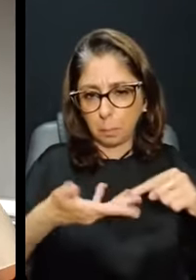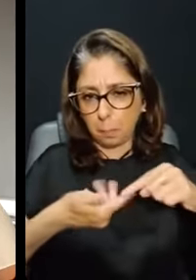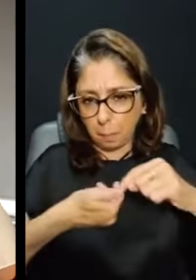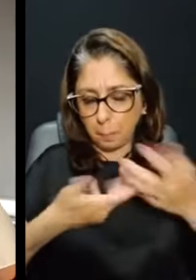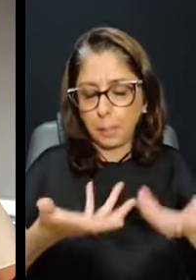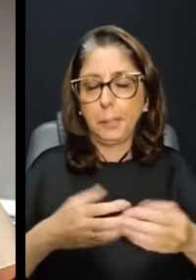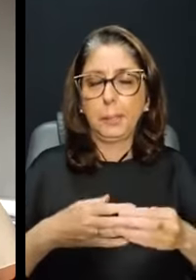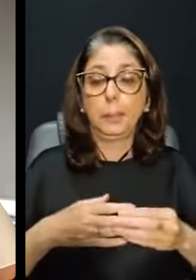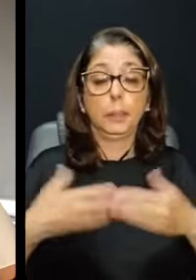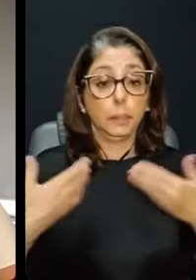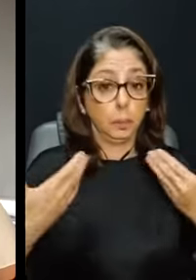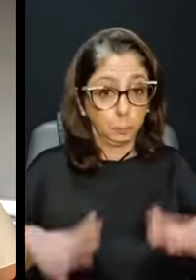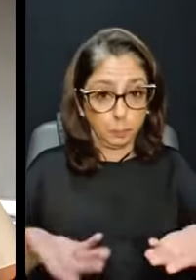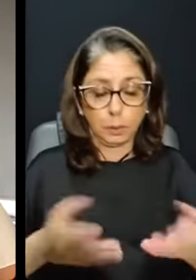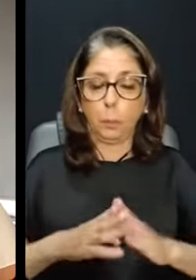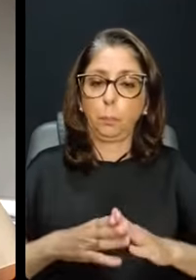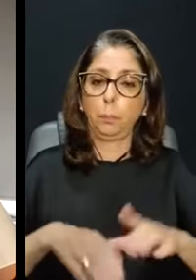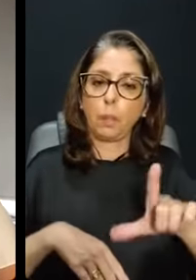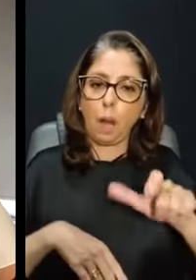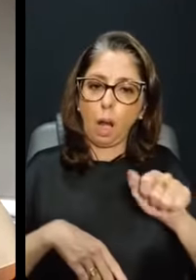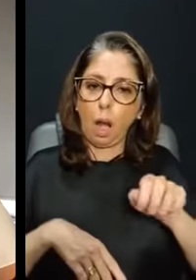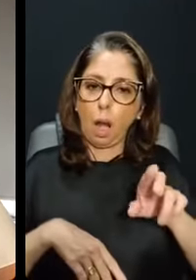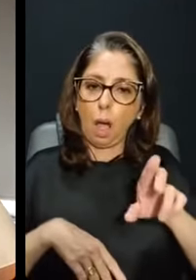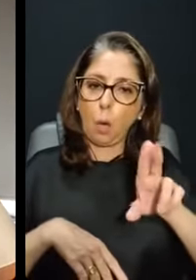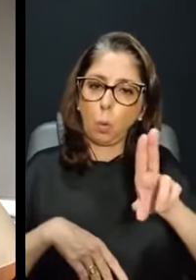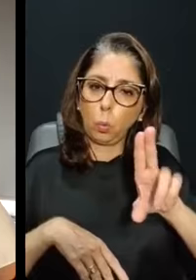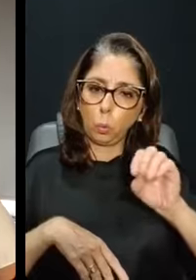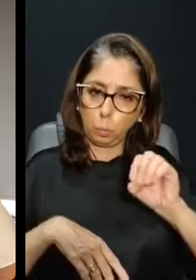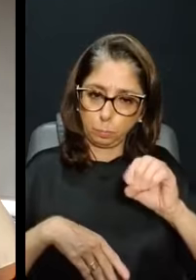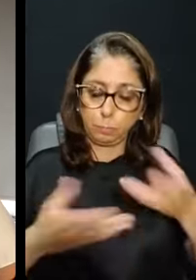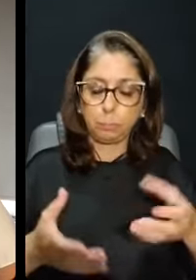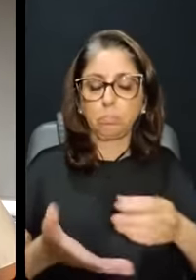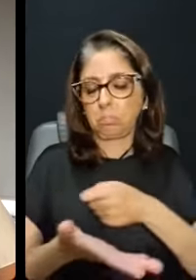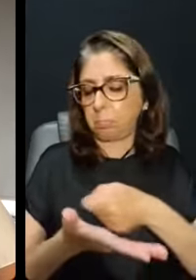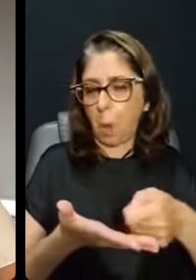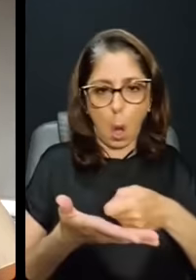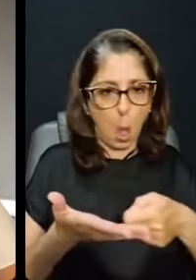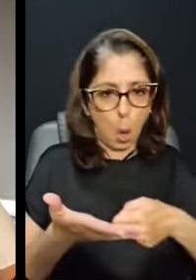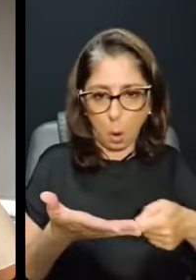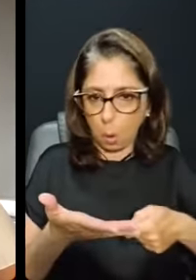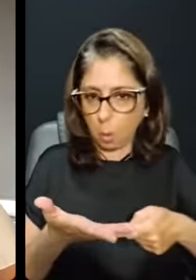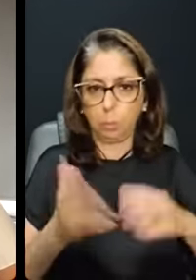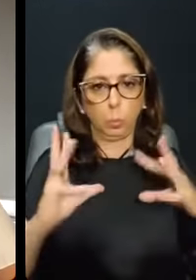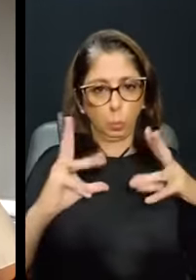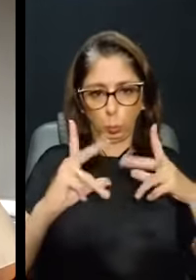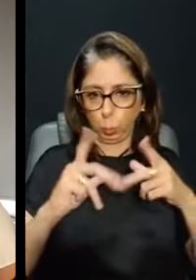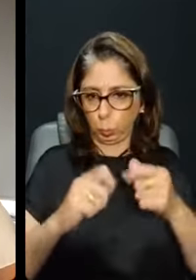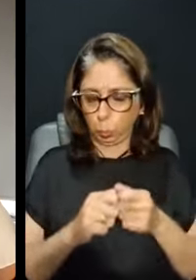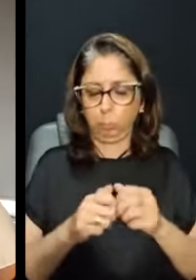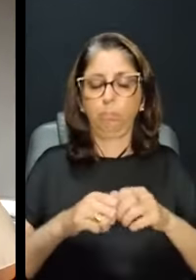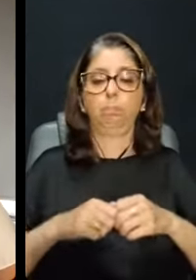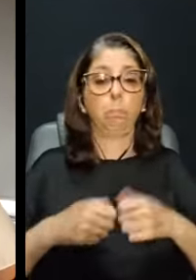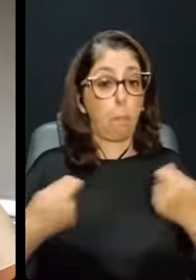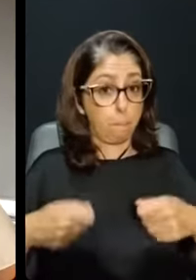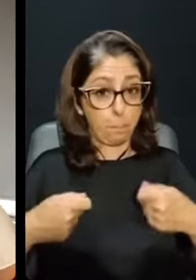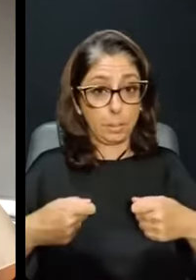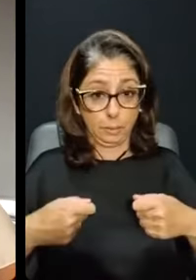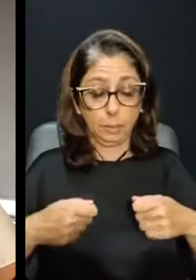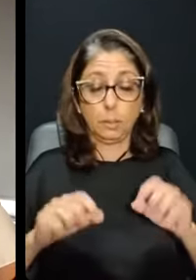o que que está, o que que precisa de ajuste. E também atuar na parte de sensibilização,